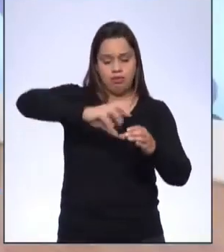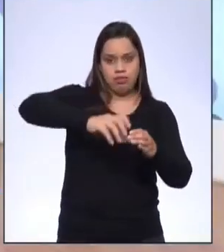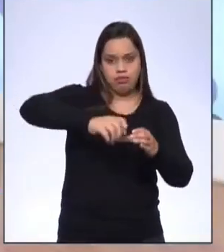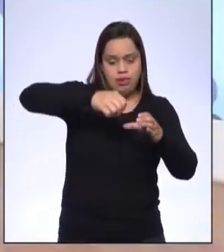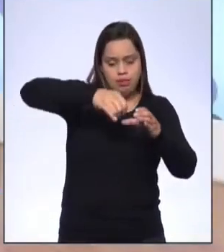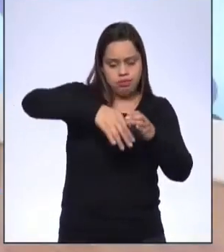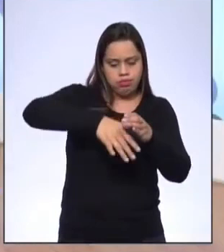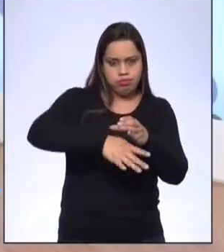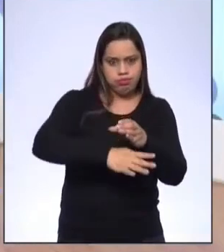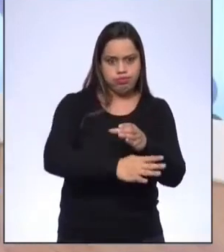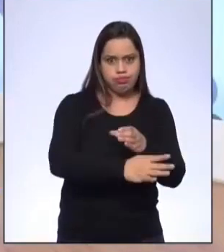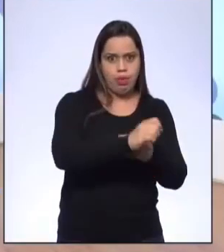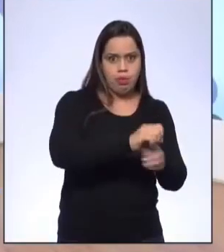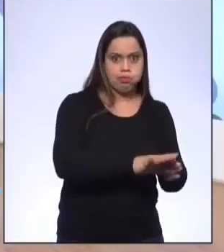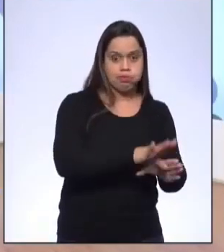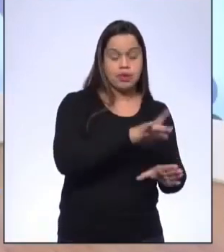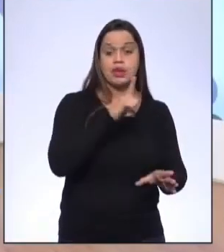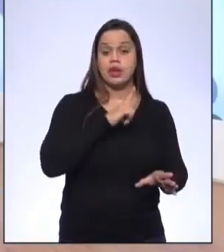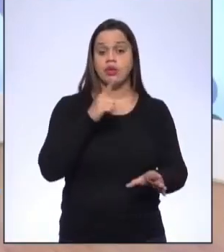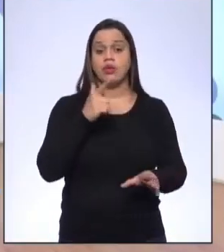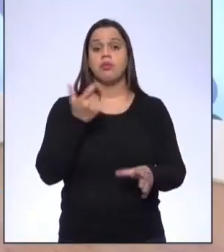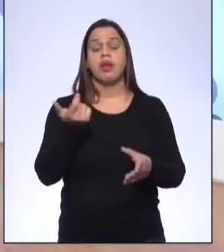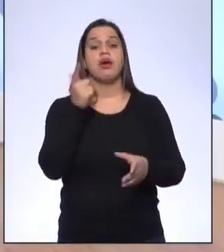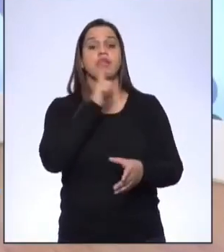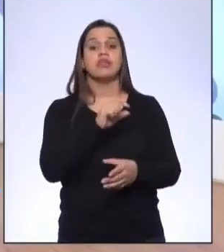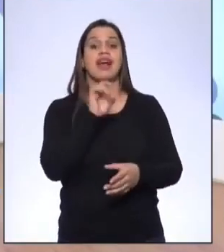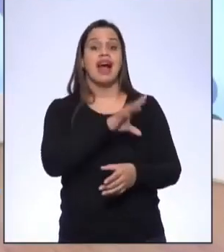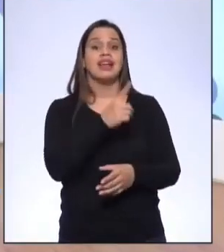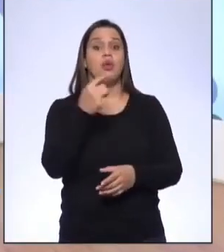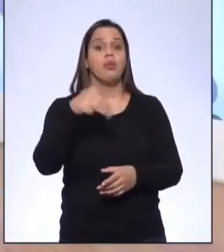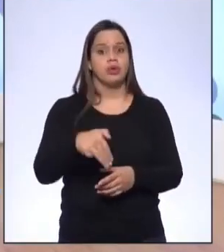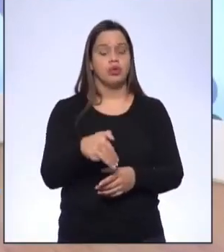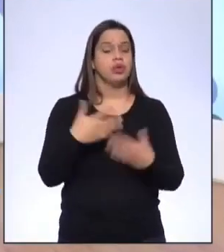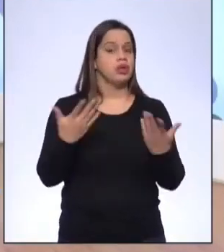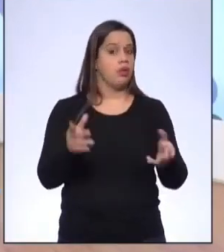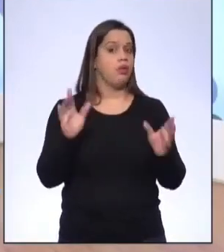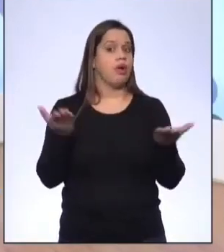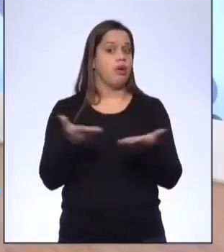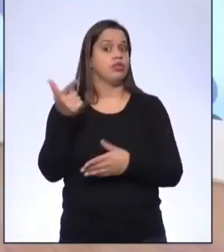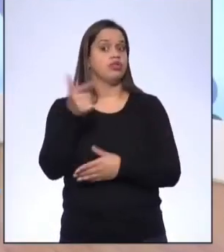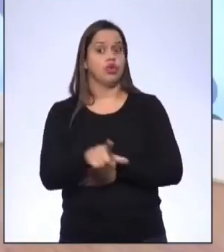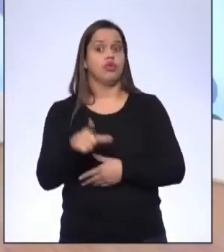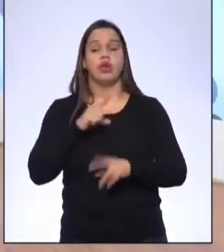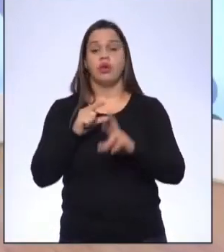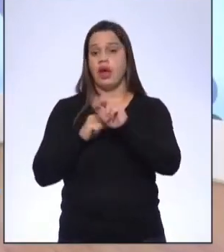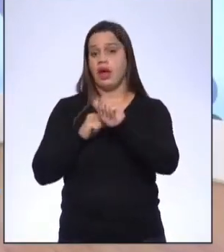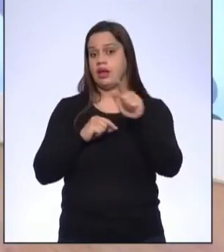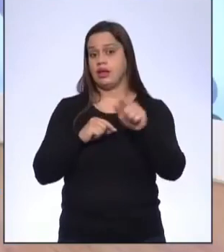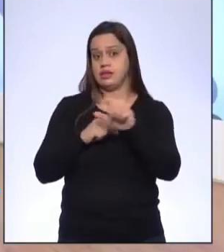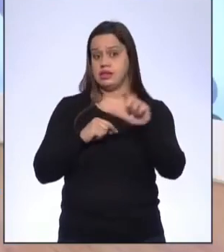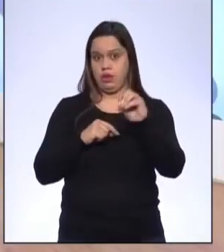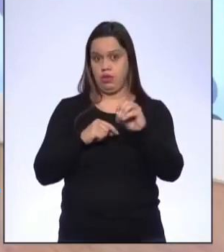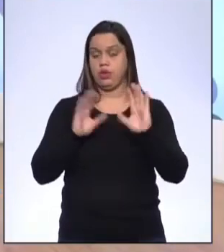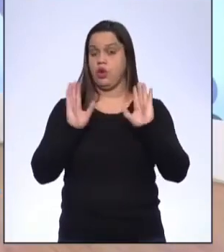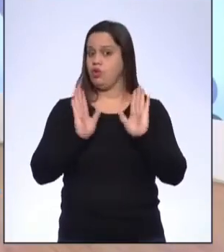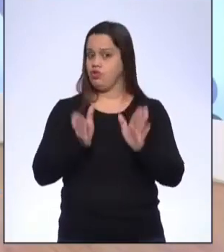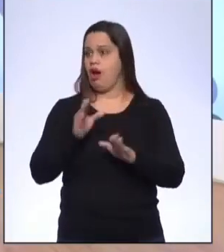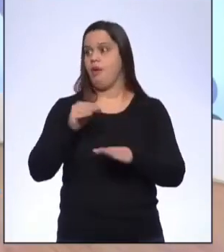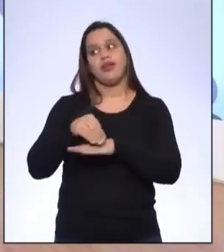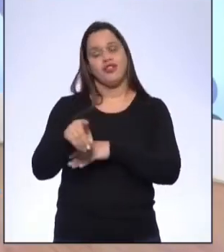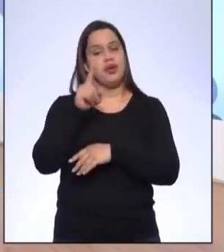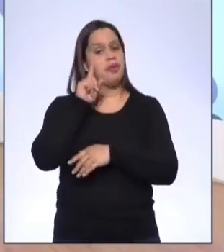aqui novamente uma razão, não é? Então, vamos estabelecer essa relação. Aí já é uma dica para resolver. Estou tentando ajudar